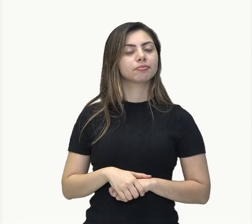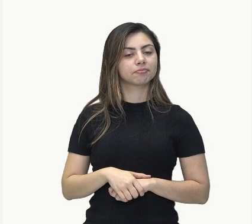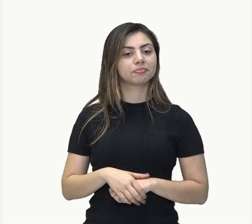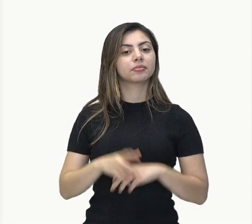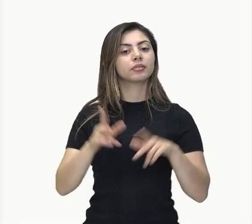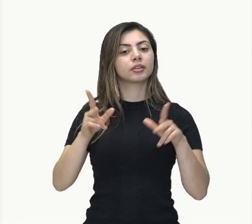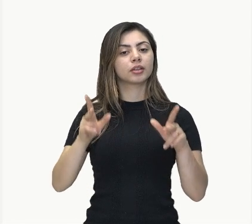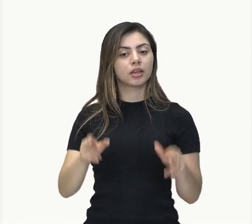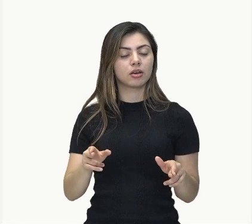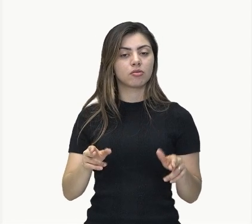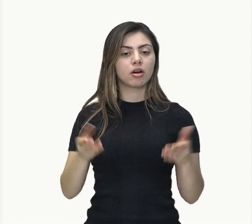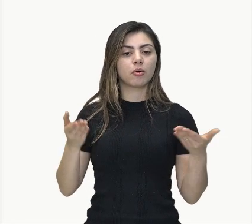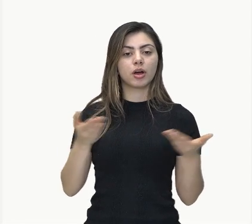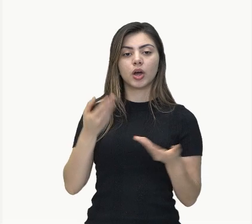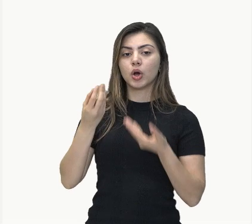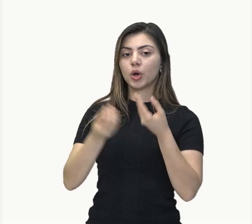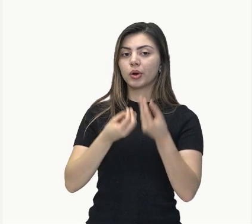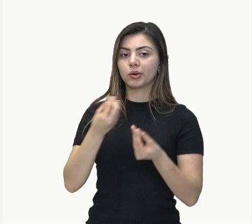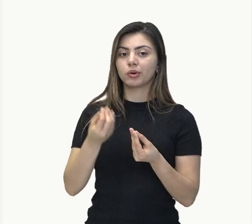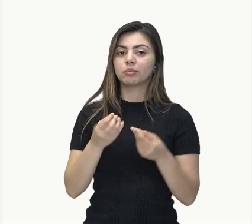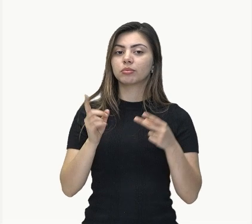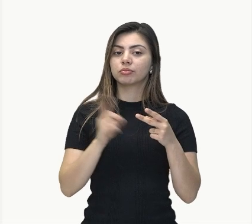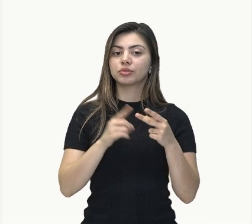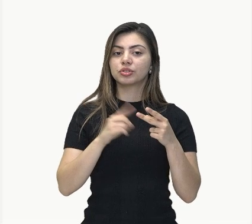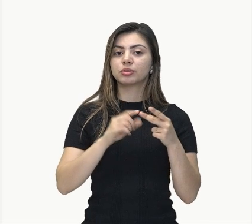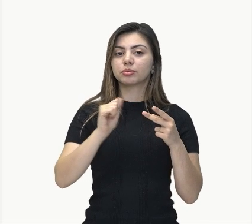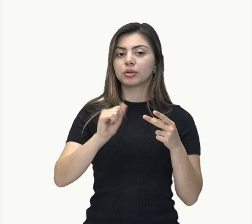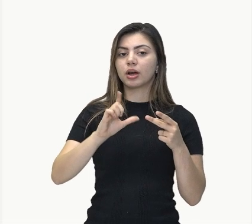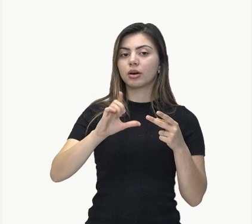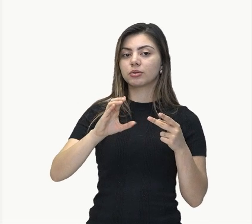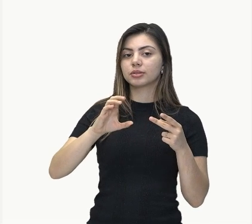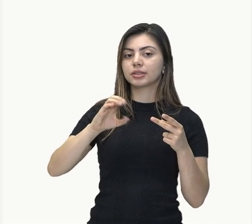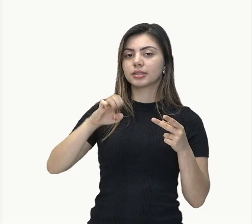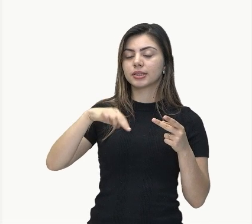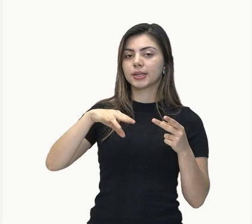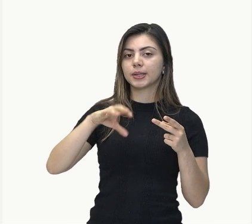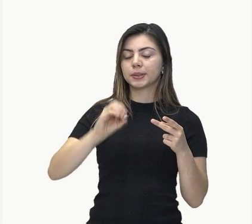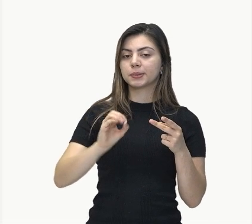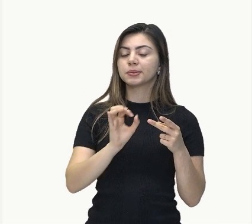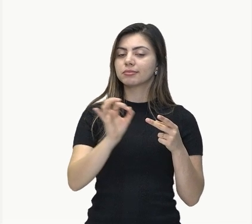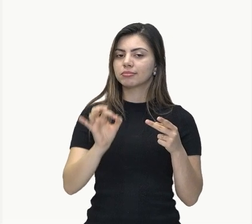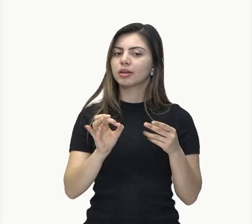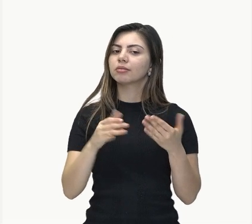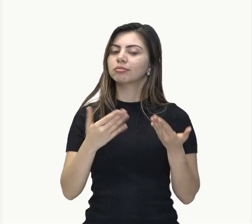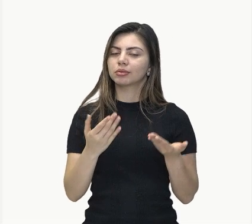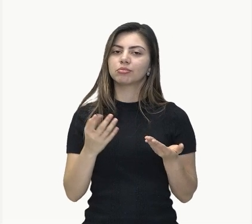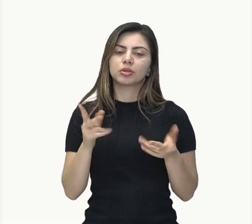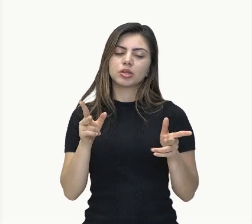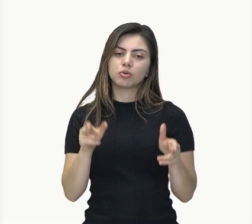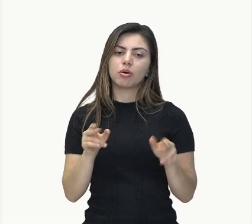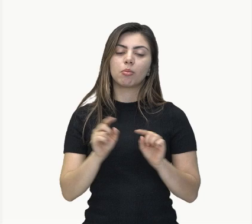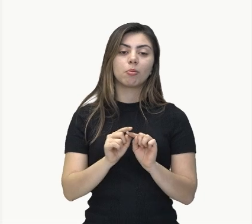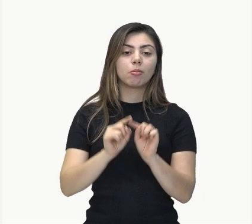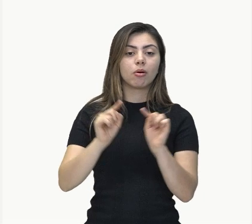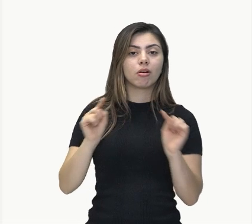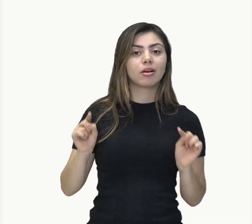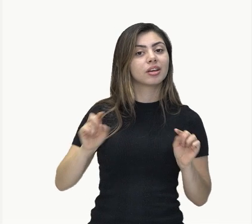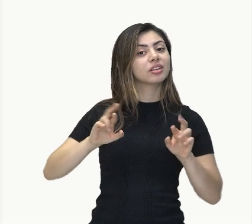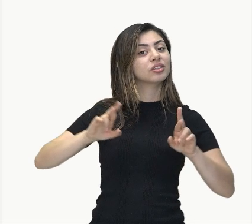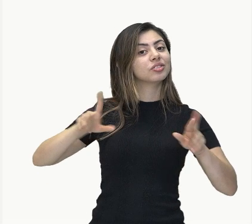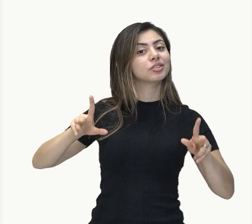mesma coisa com os alcenos, tá? Os alcenos eu também faço isso. Só que é o